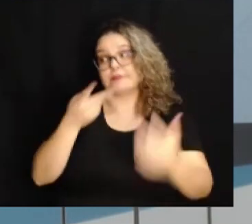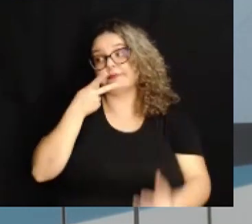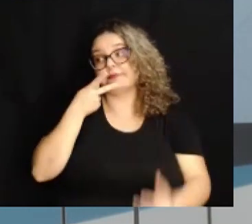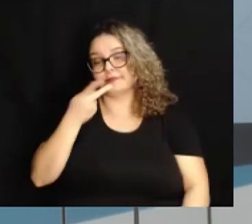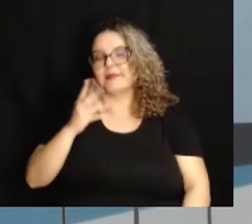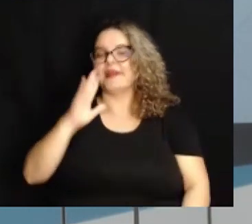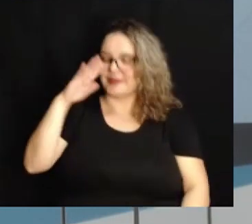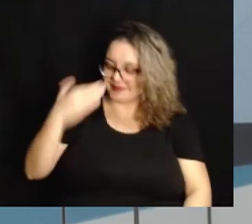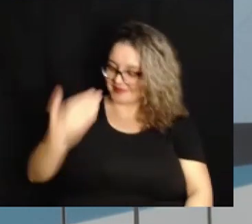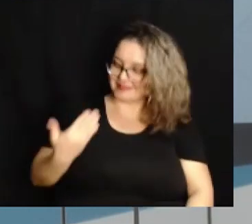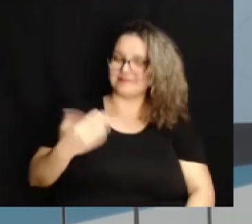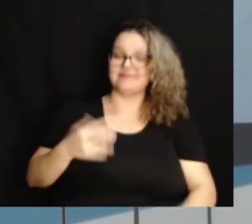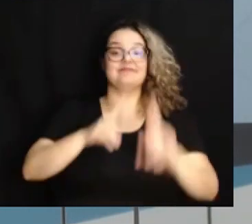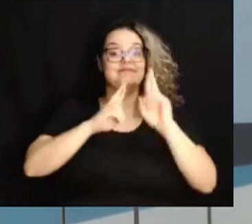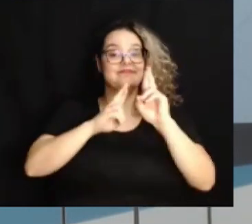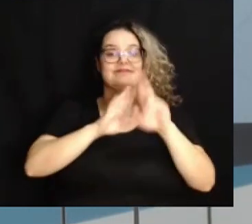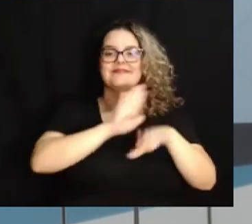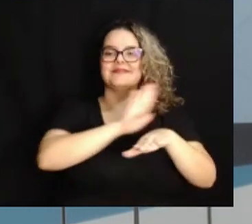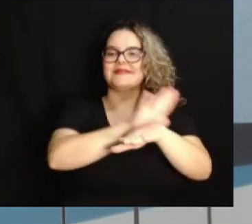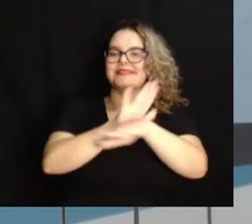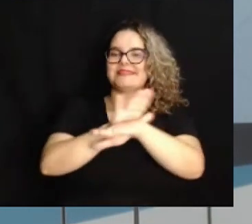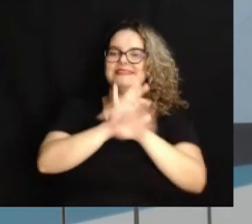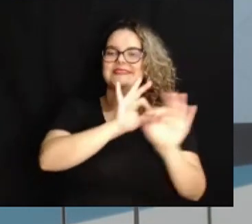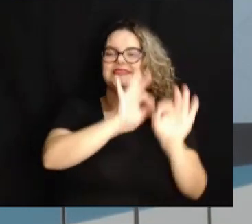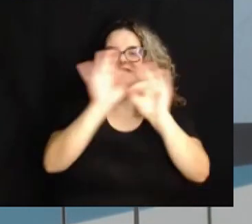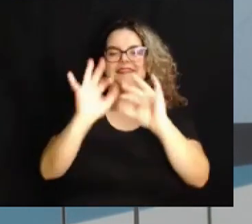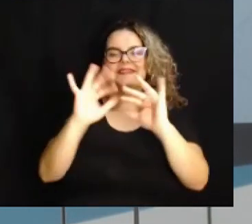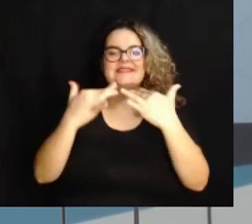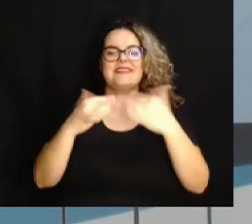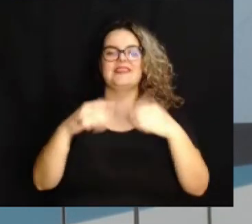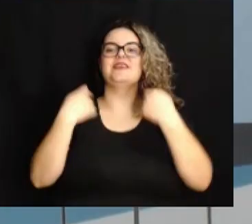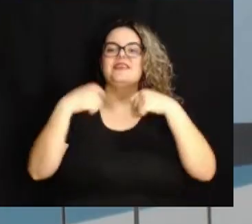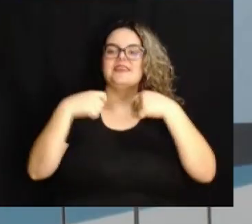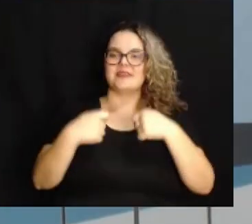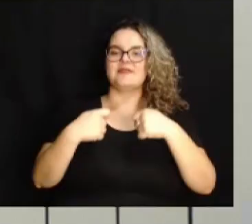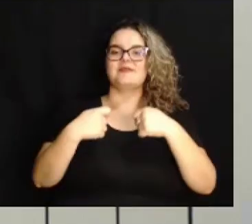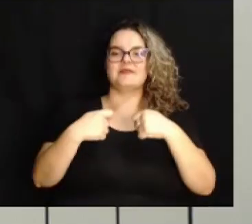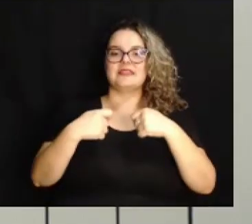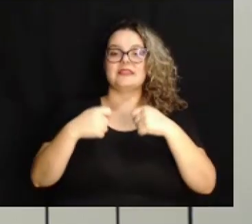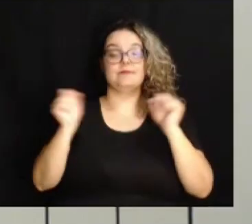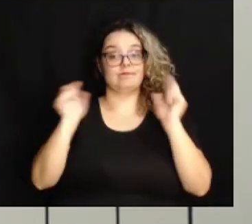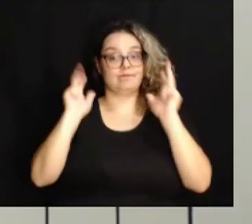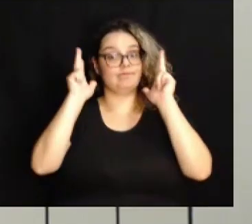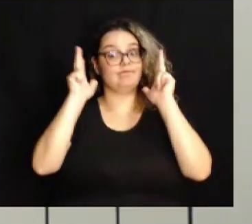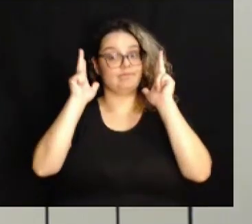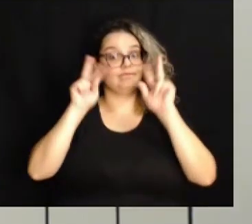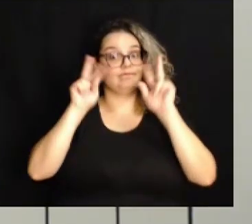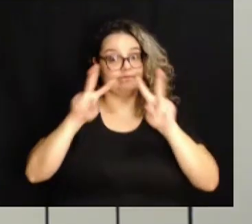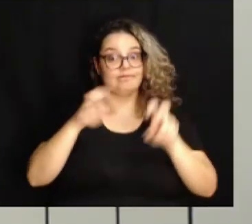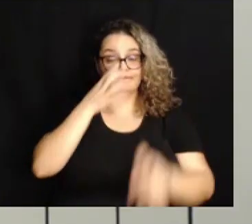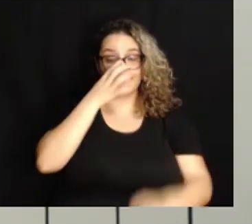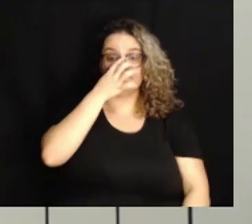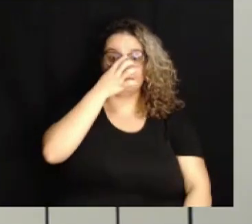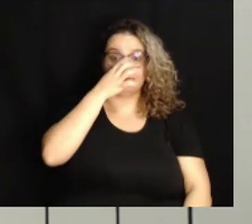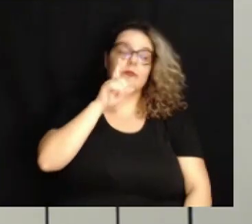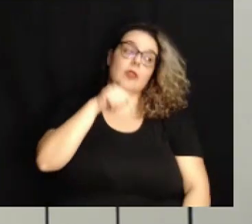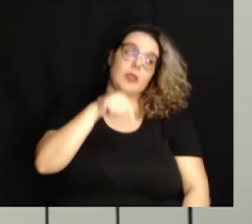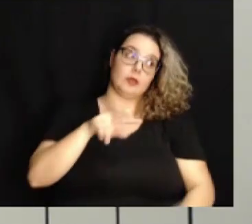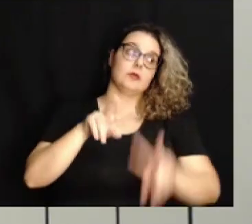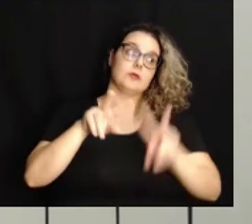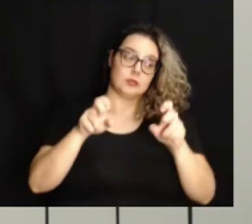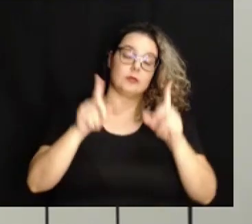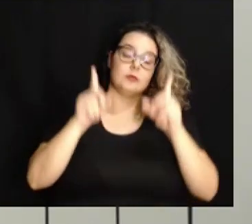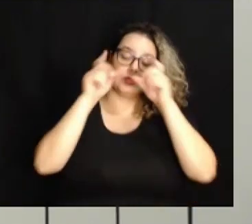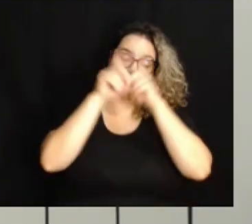contribuir para quem estiver assistindo, porque a gente precisa ligar o radar para essa questão. É um tema complexo, E falar do